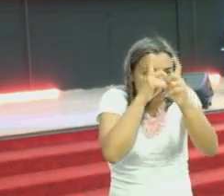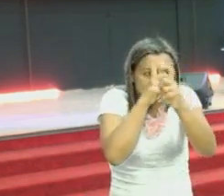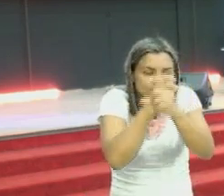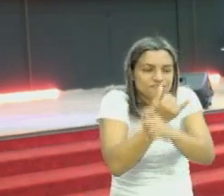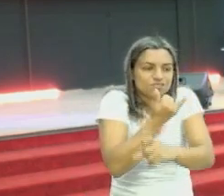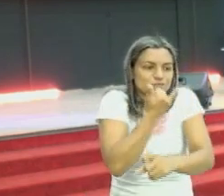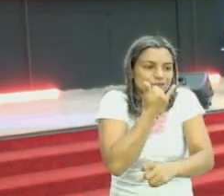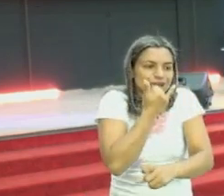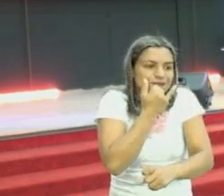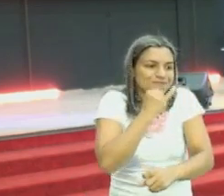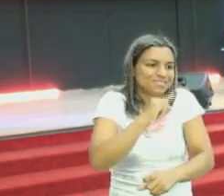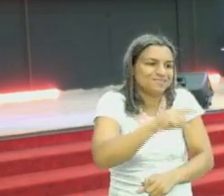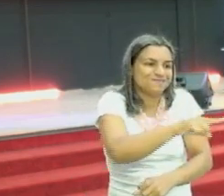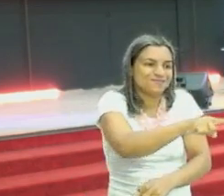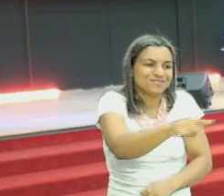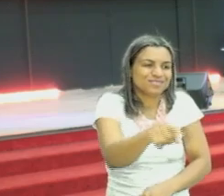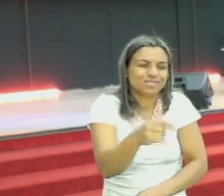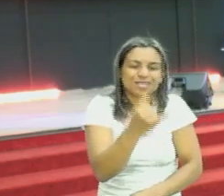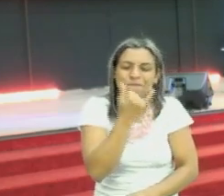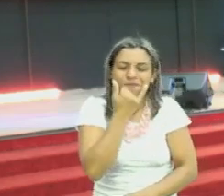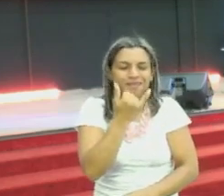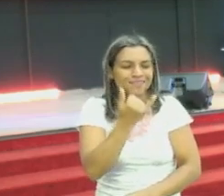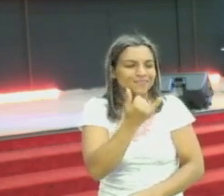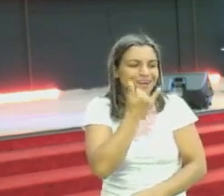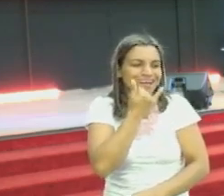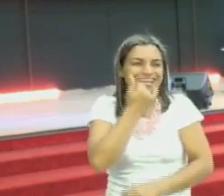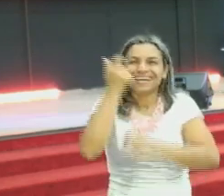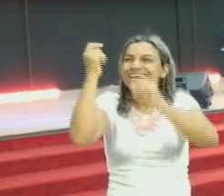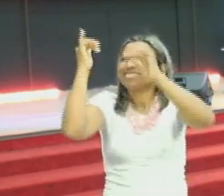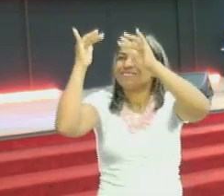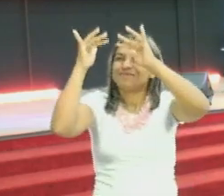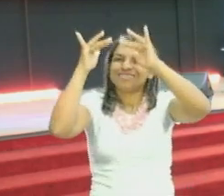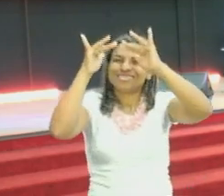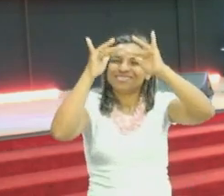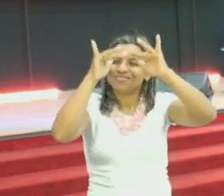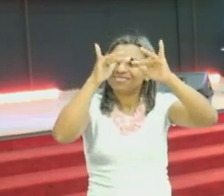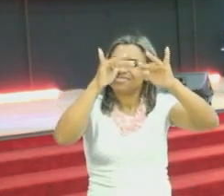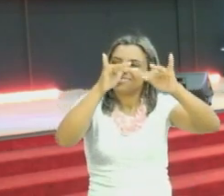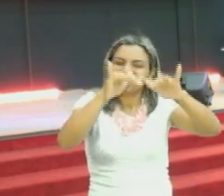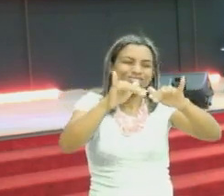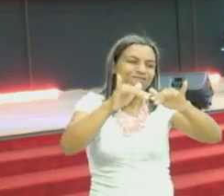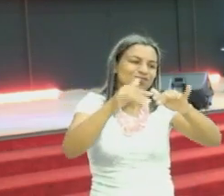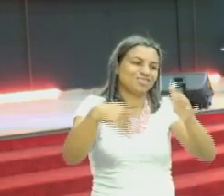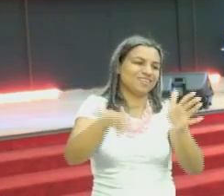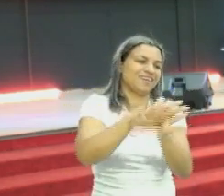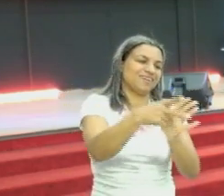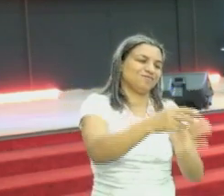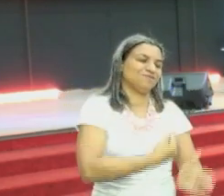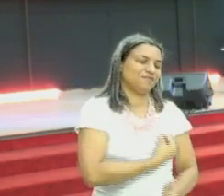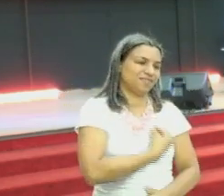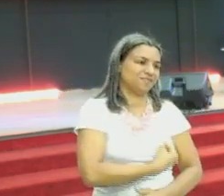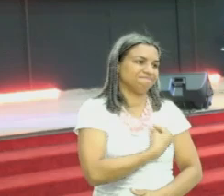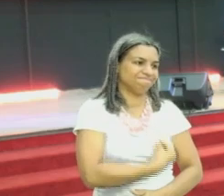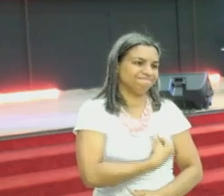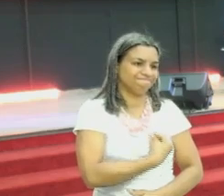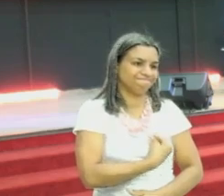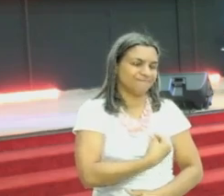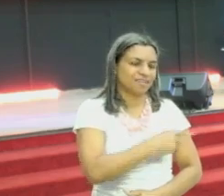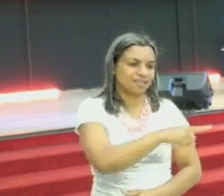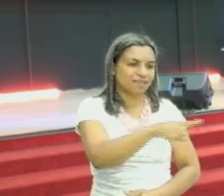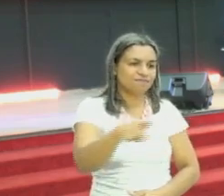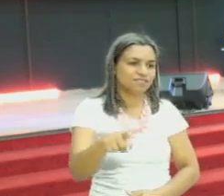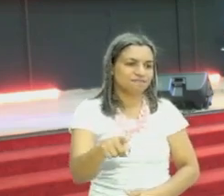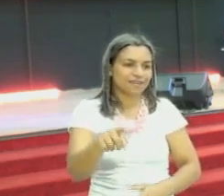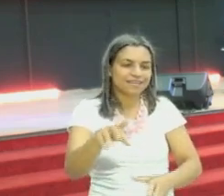você perdoar, as bênçãos de Deus vão ser destravadas na sua vida, e você vai